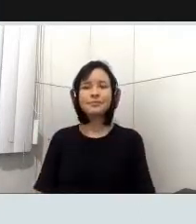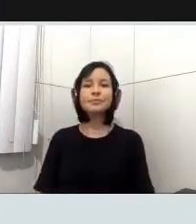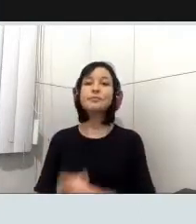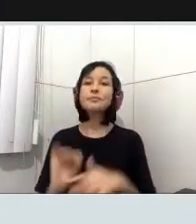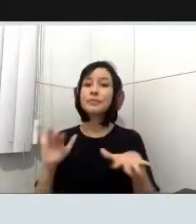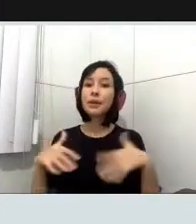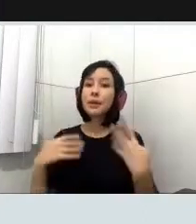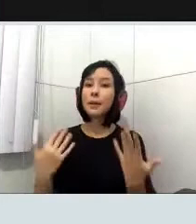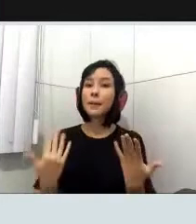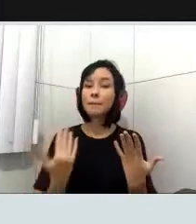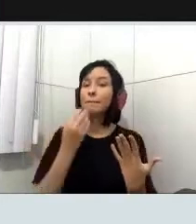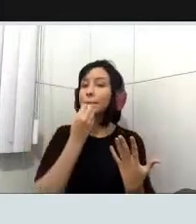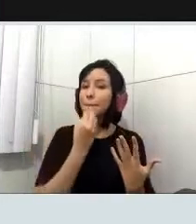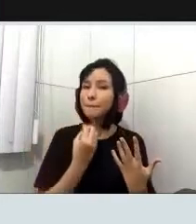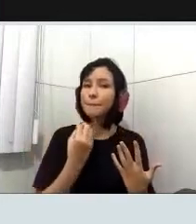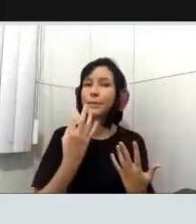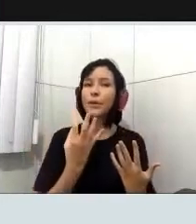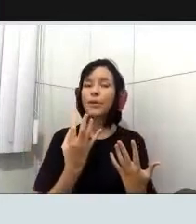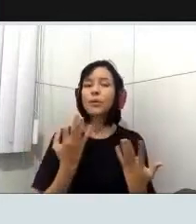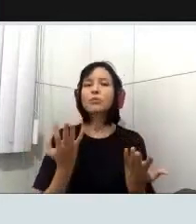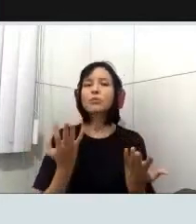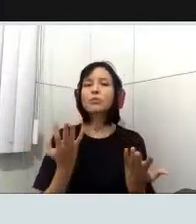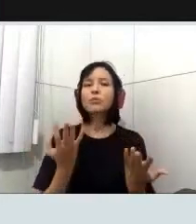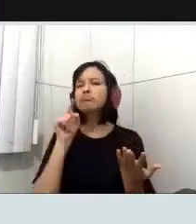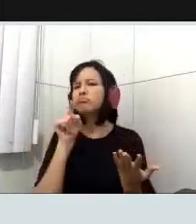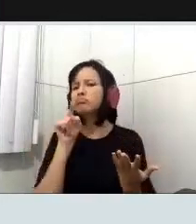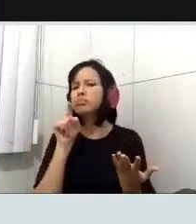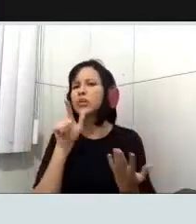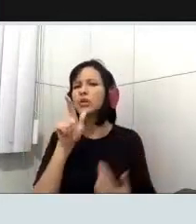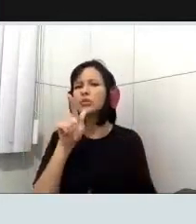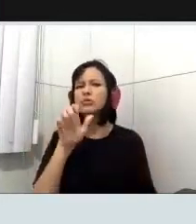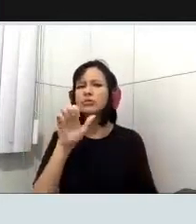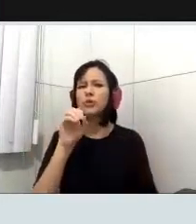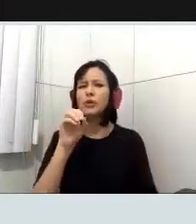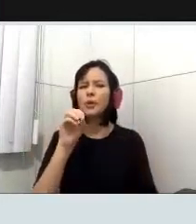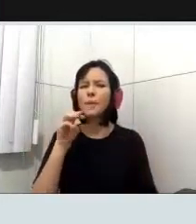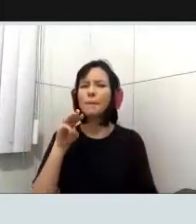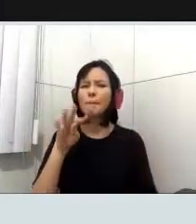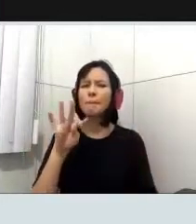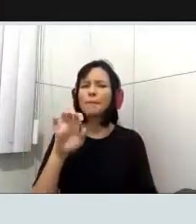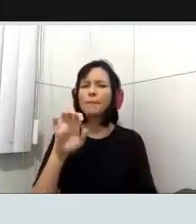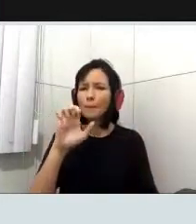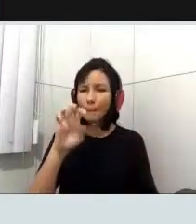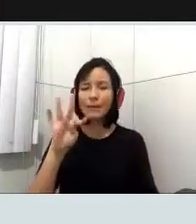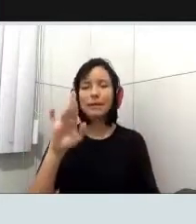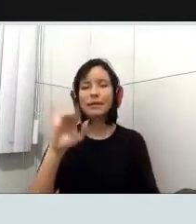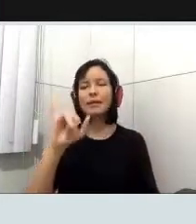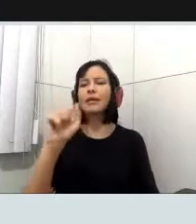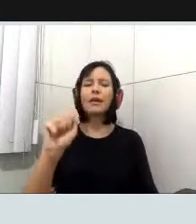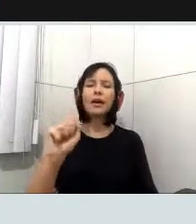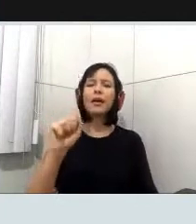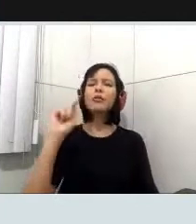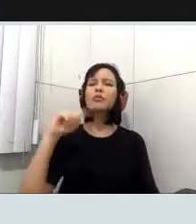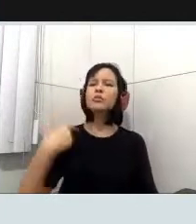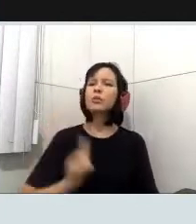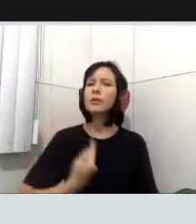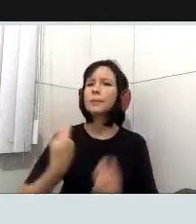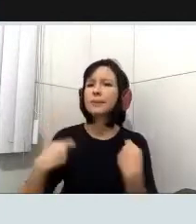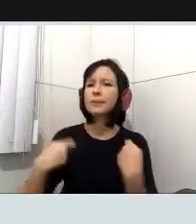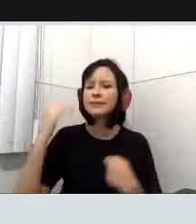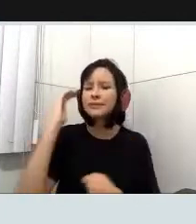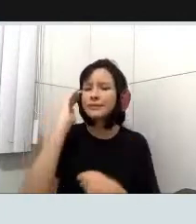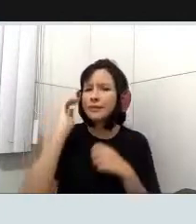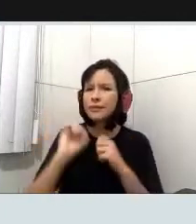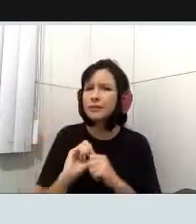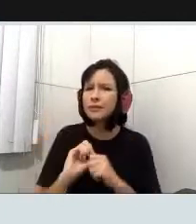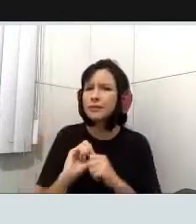Bom, para falarmos sobre geometria, nós precisamos entender primeiro o que seria